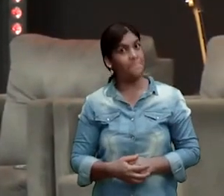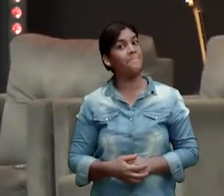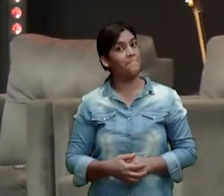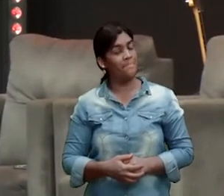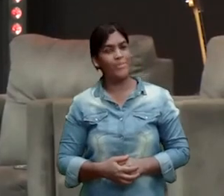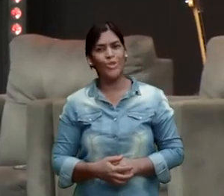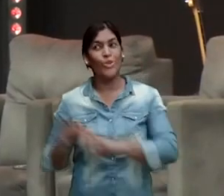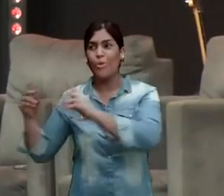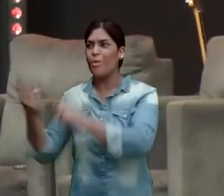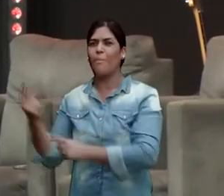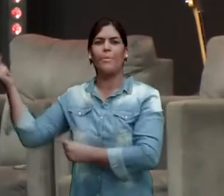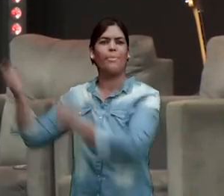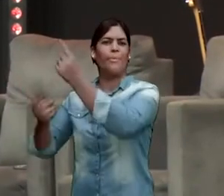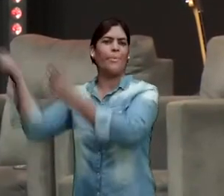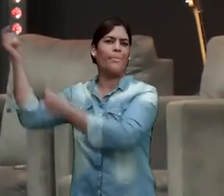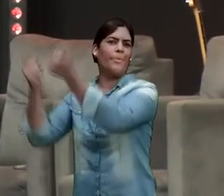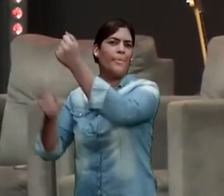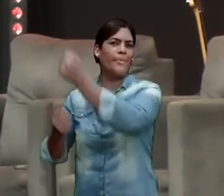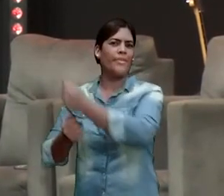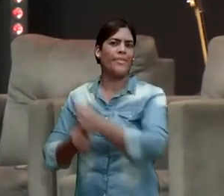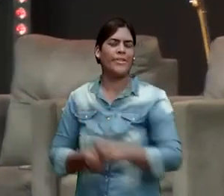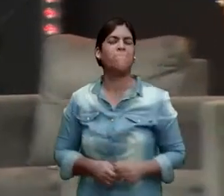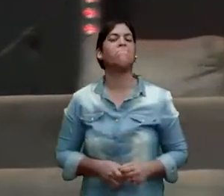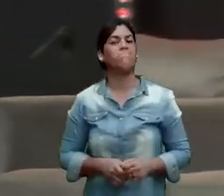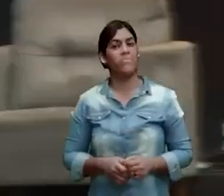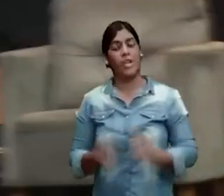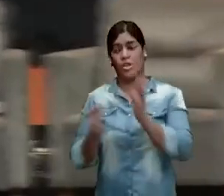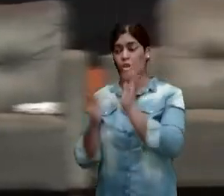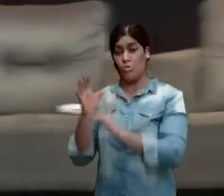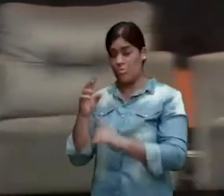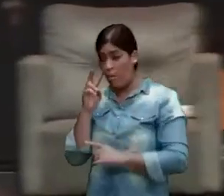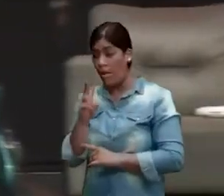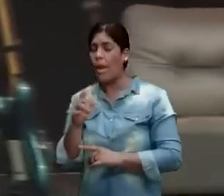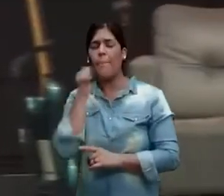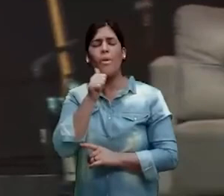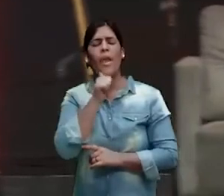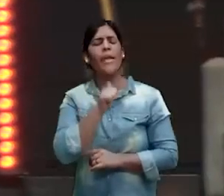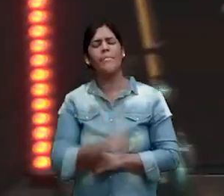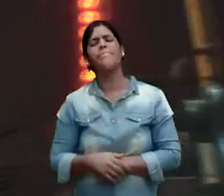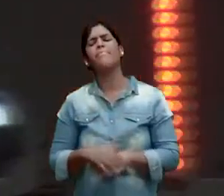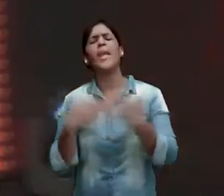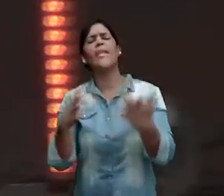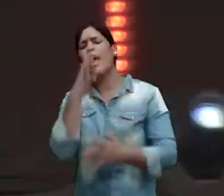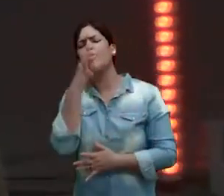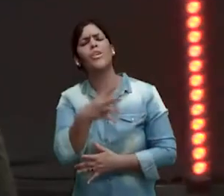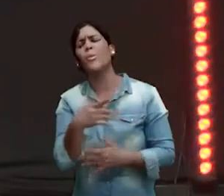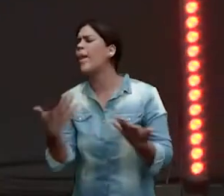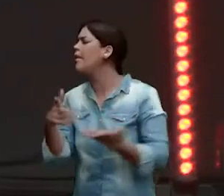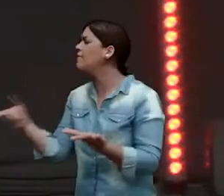aí sai todo mundo gente e ele vira mulher e fala assim cadê os teus acusadores